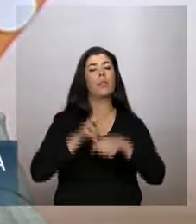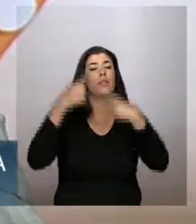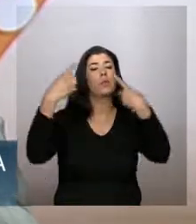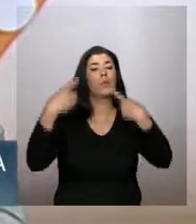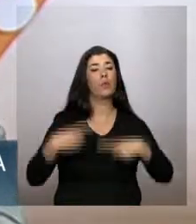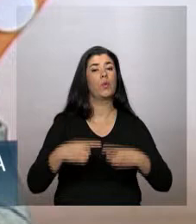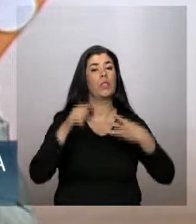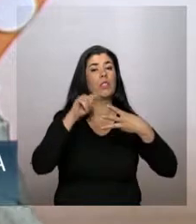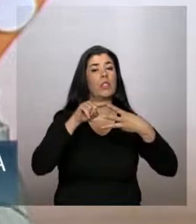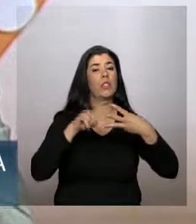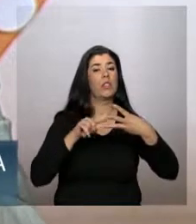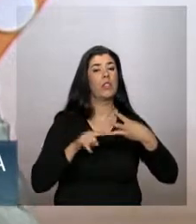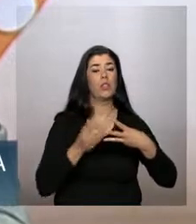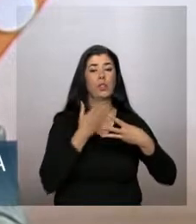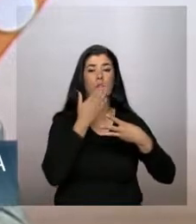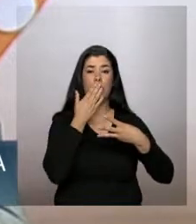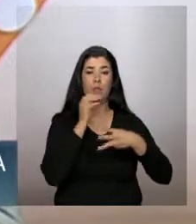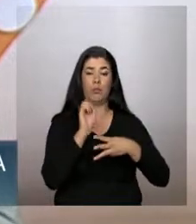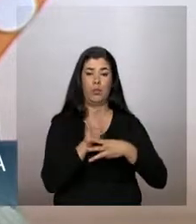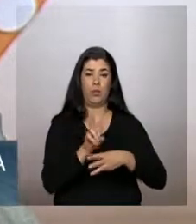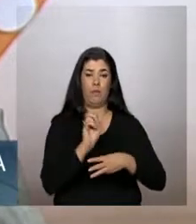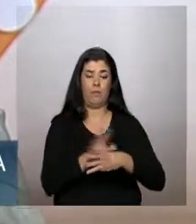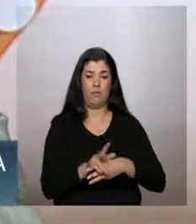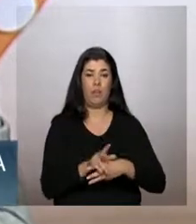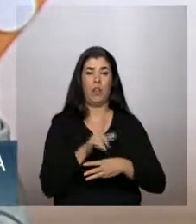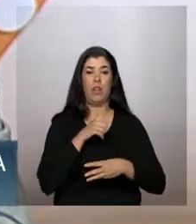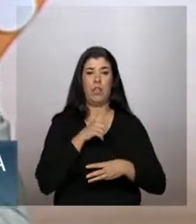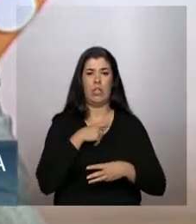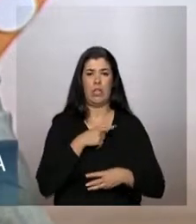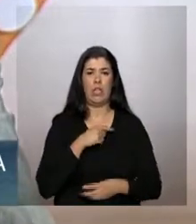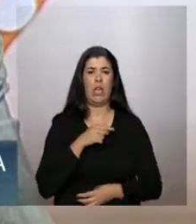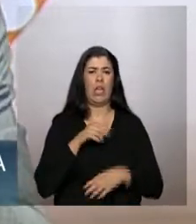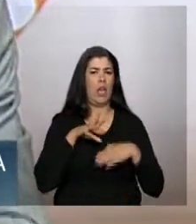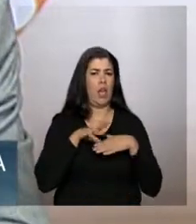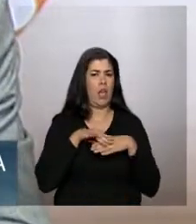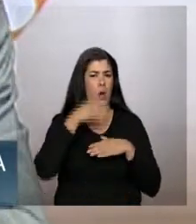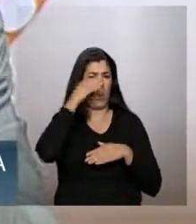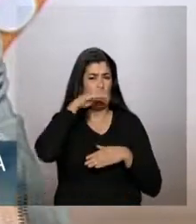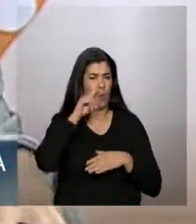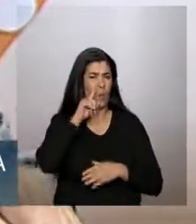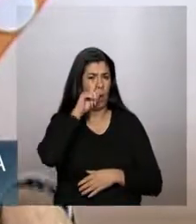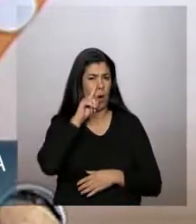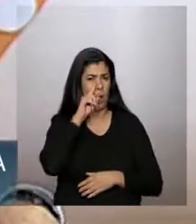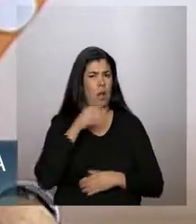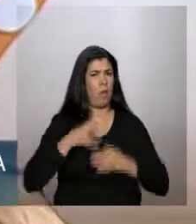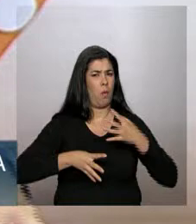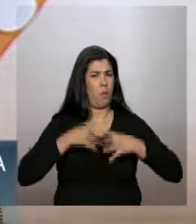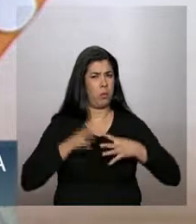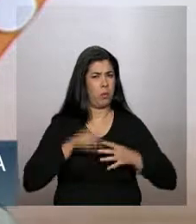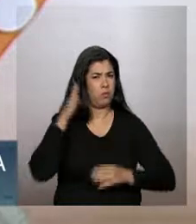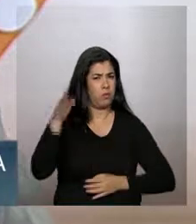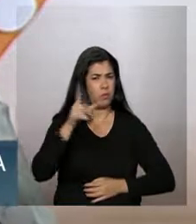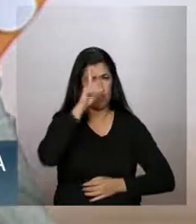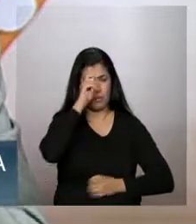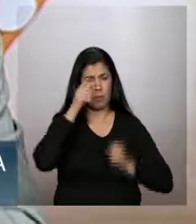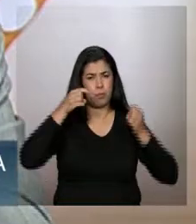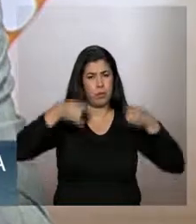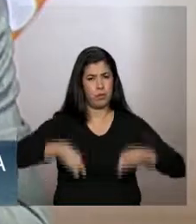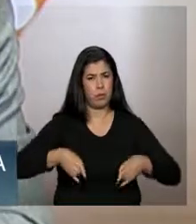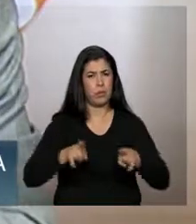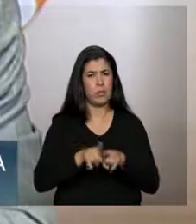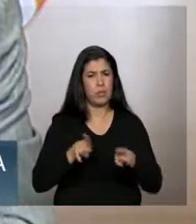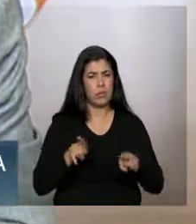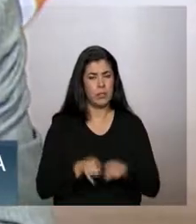contra essas três cepas do vírus, que são aquelas que produzem casos graves, com internações, com complicações e com óbitos, se